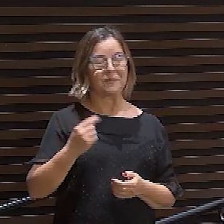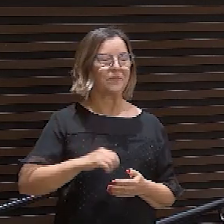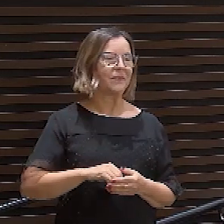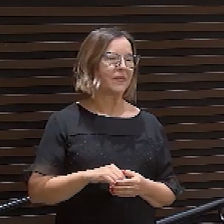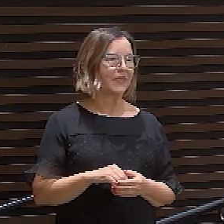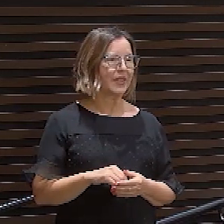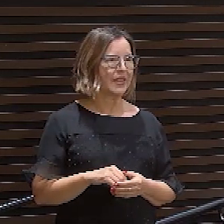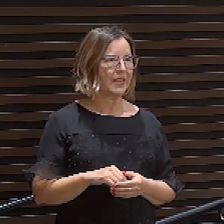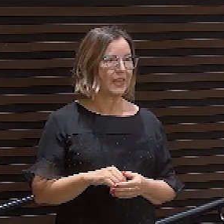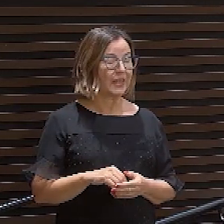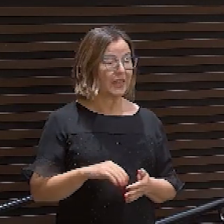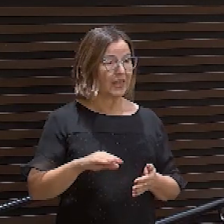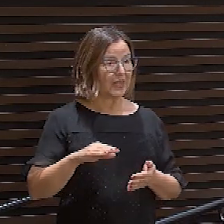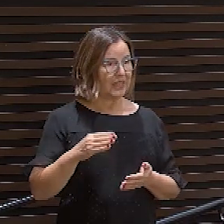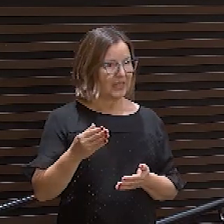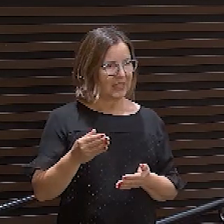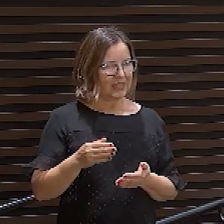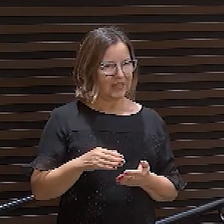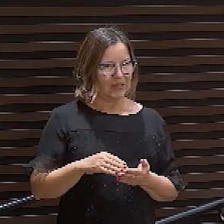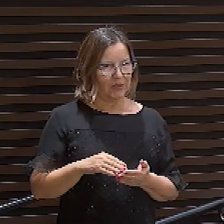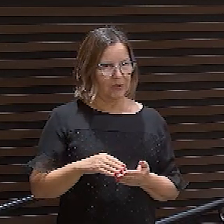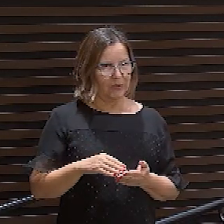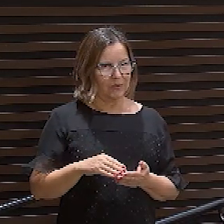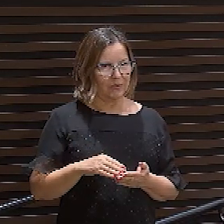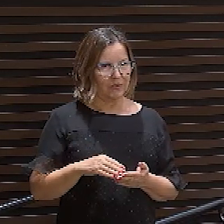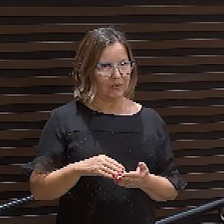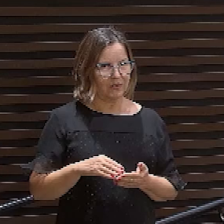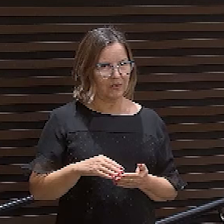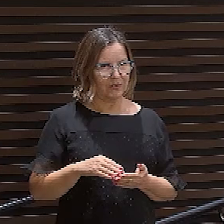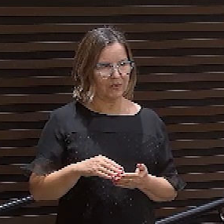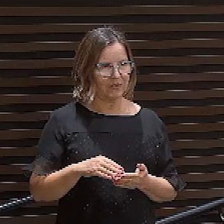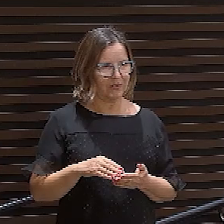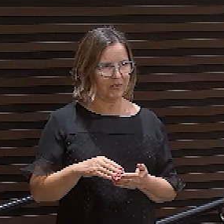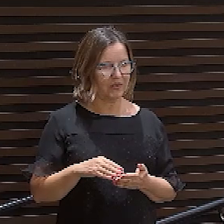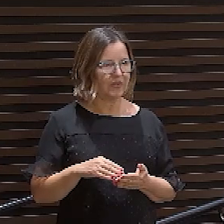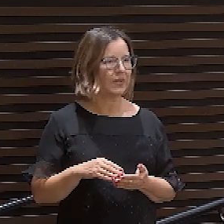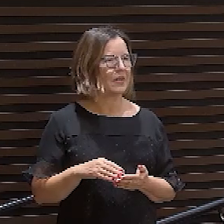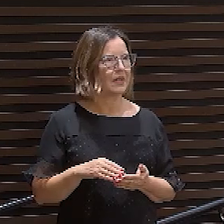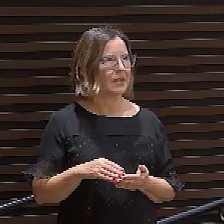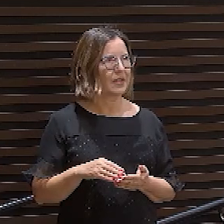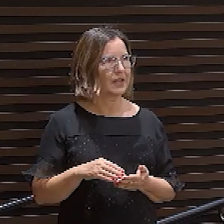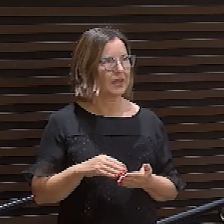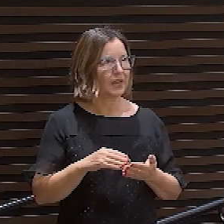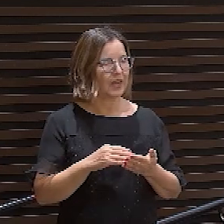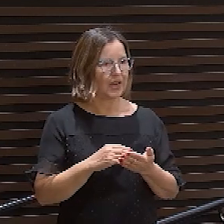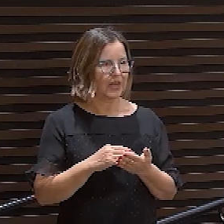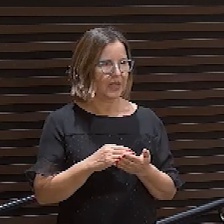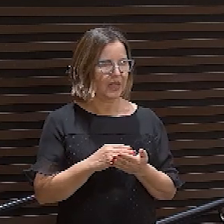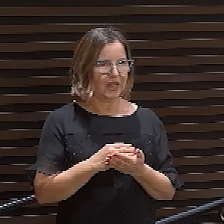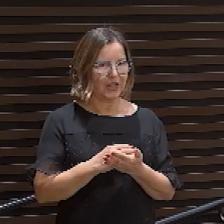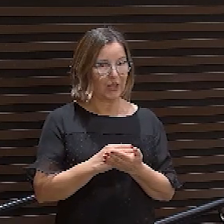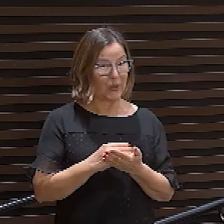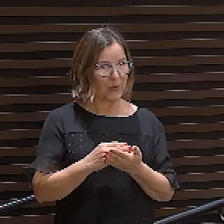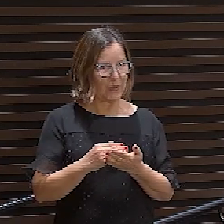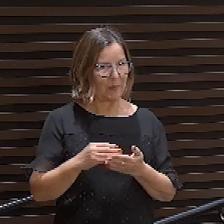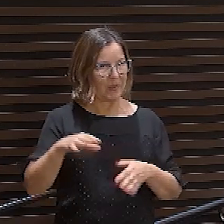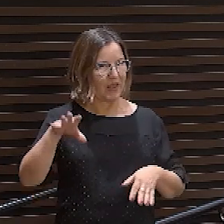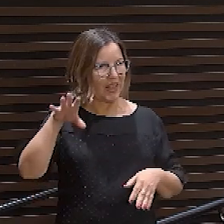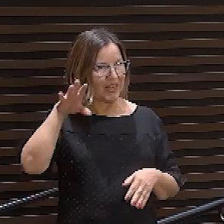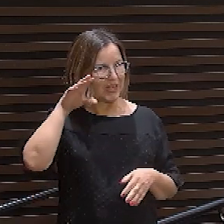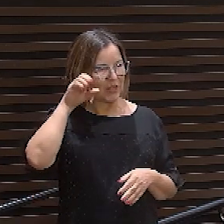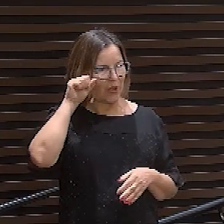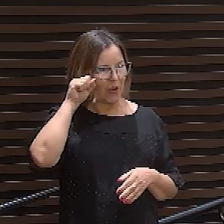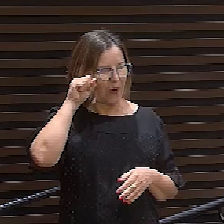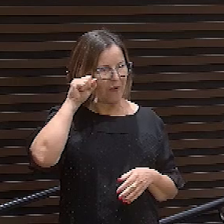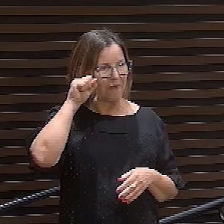colocar um texto bíblico para ouvir, porque eu tenho gasto mais tempo ouvindo a Bíblia